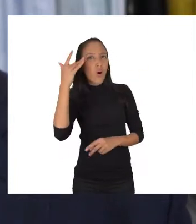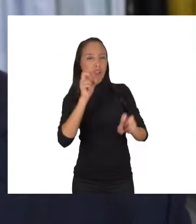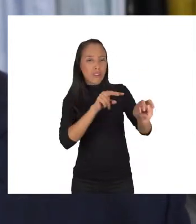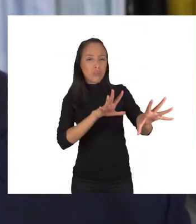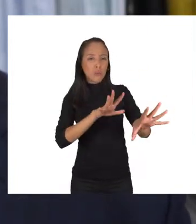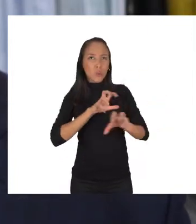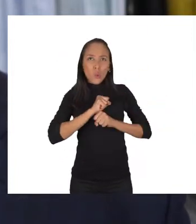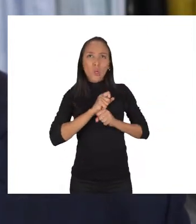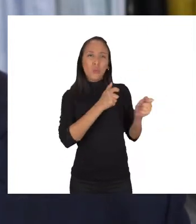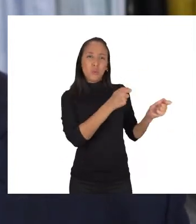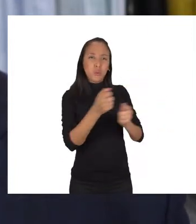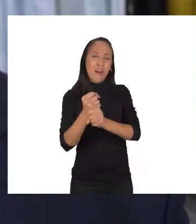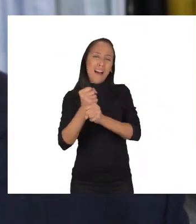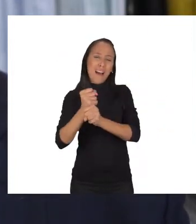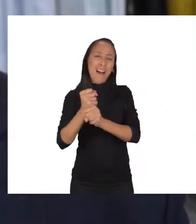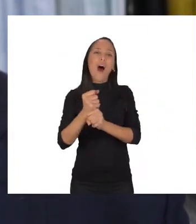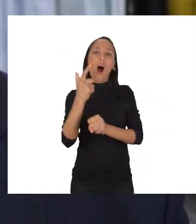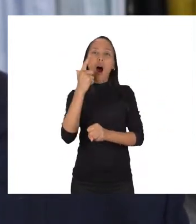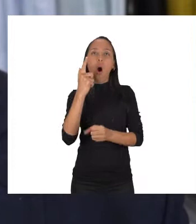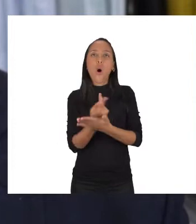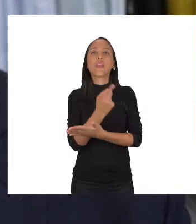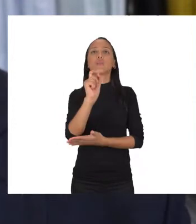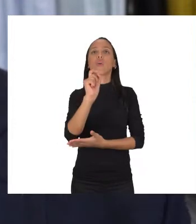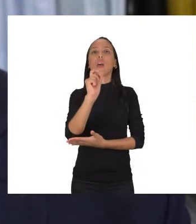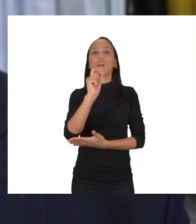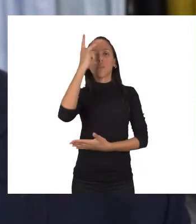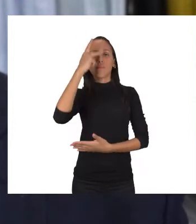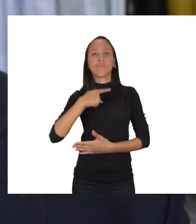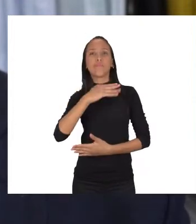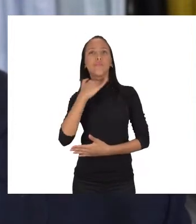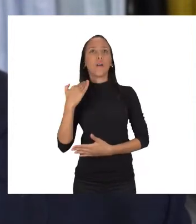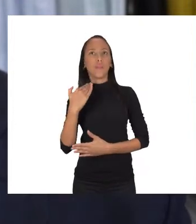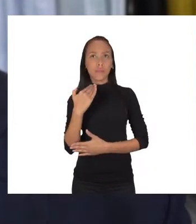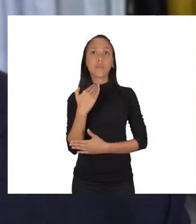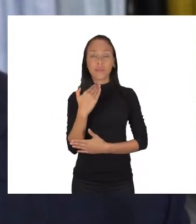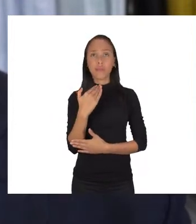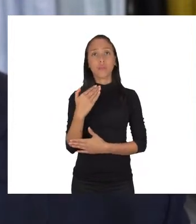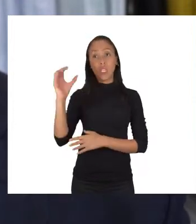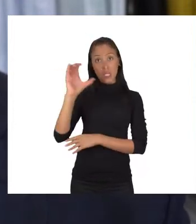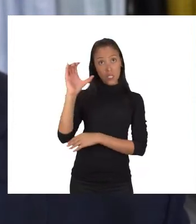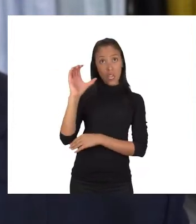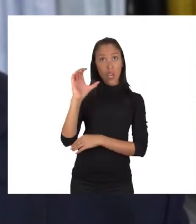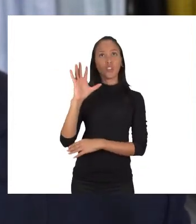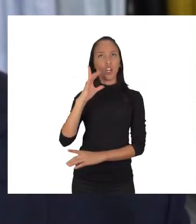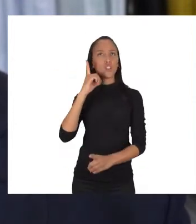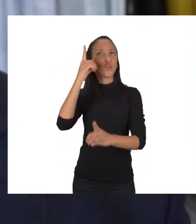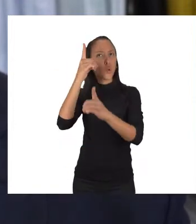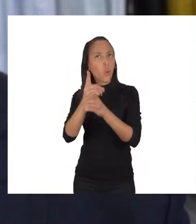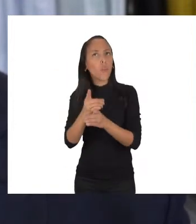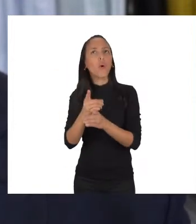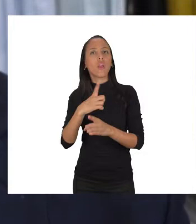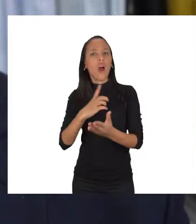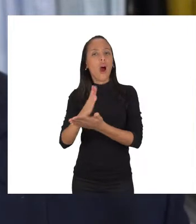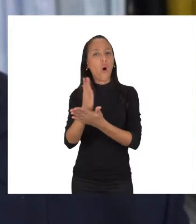a esse tempo longo de exposição a esses produtos organofosforados. Então, a ciência já definiu alguns tipos de doenças crônicas bem sabidas,